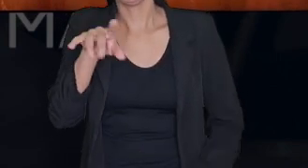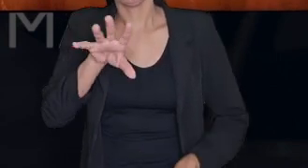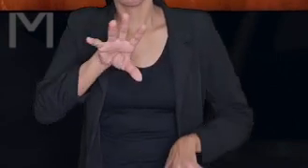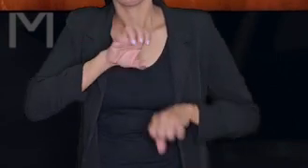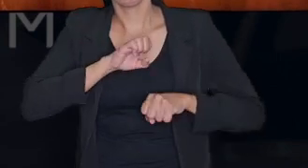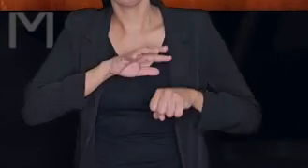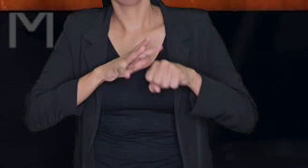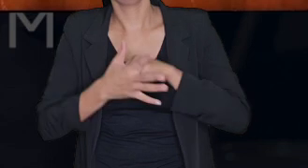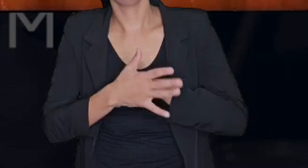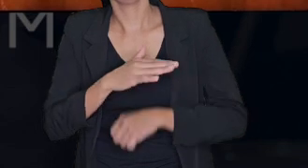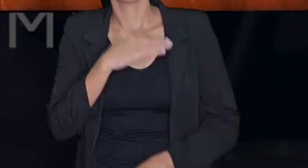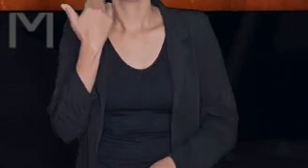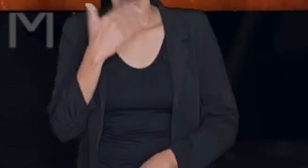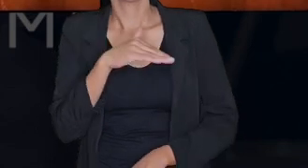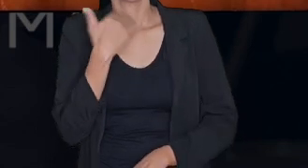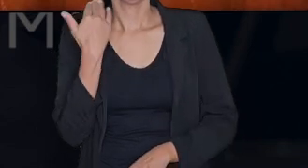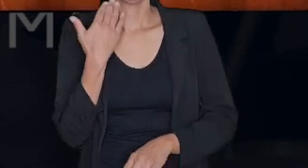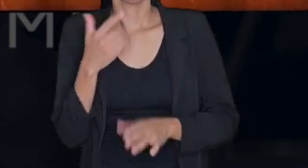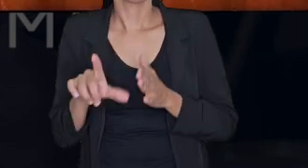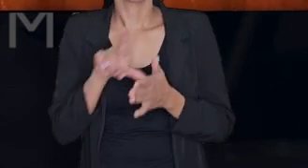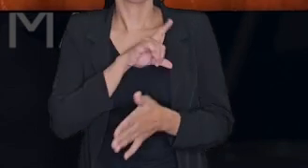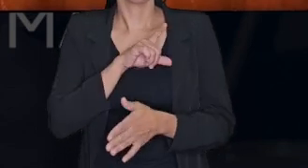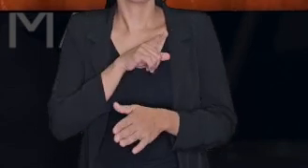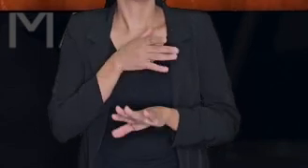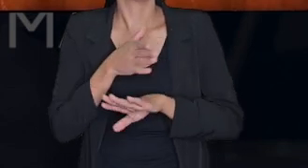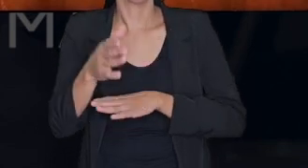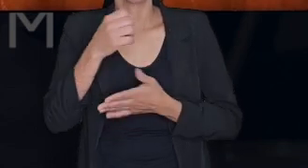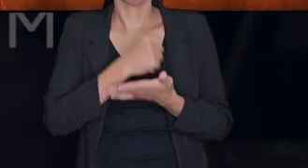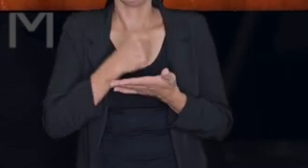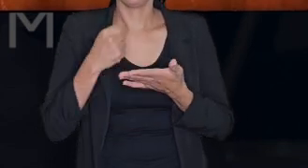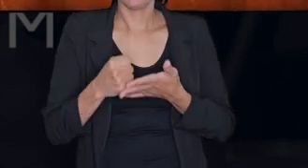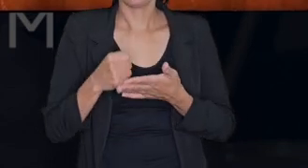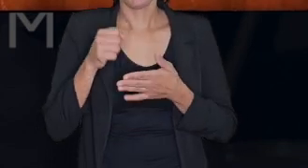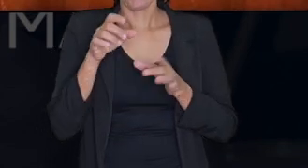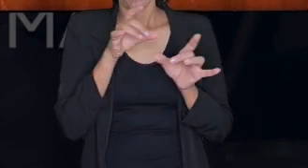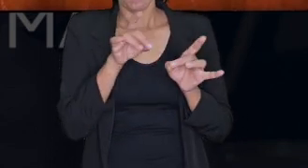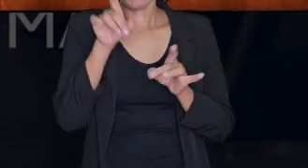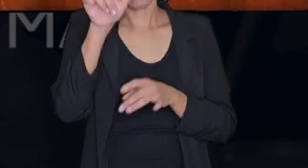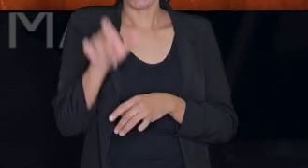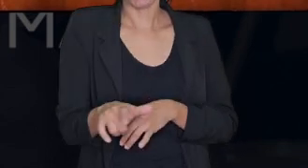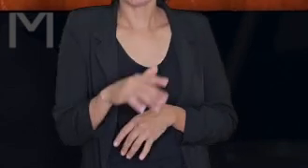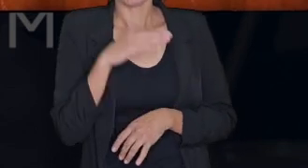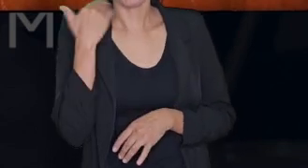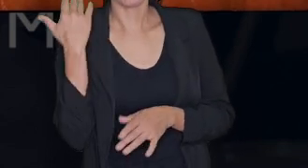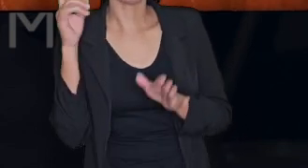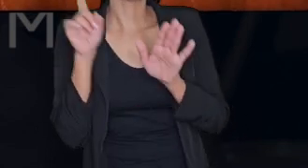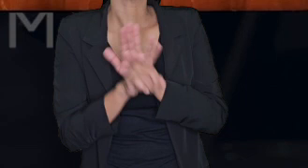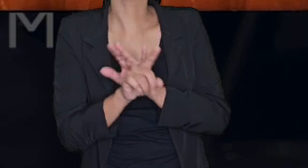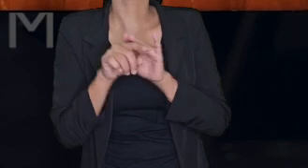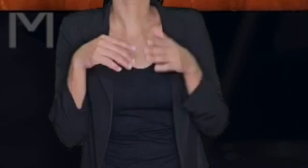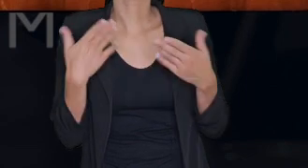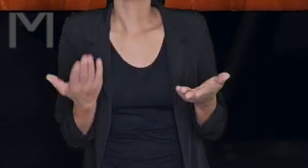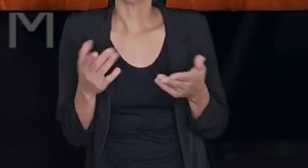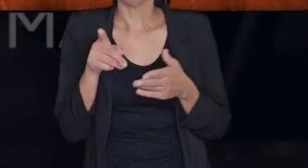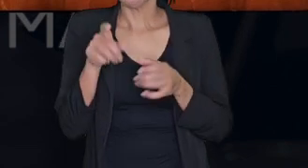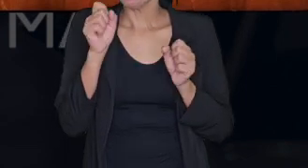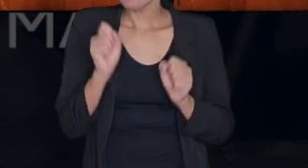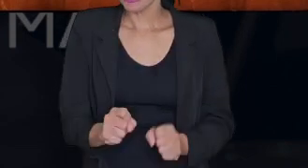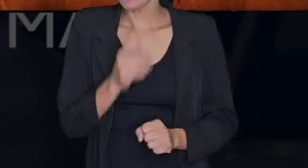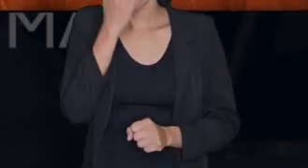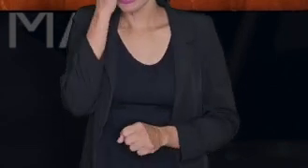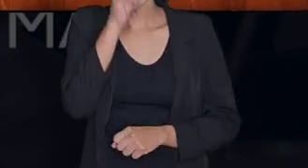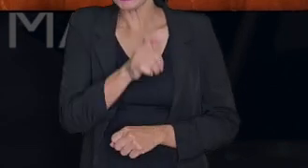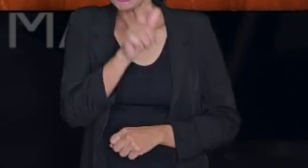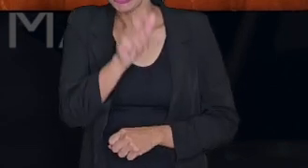cartório. Só que o Hércules não contava com isso de a pessoa morrer antes de ir para o cartório. O vendedor faleceu.